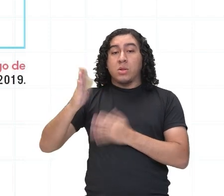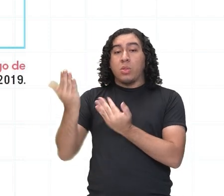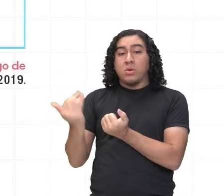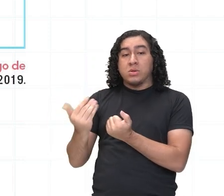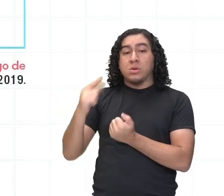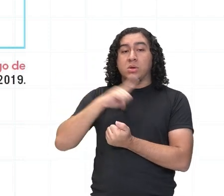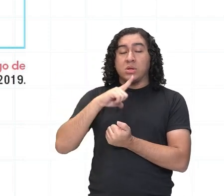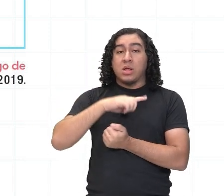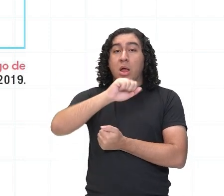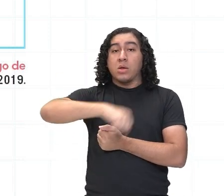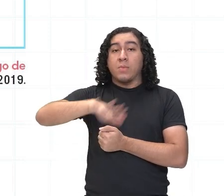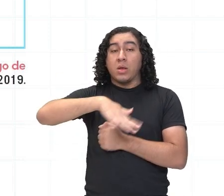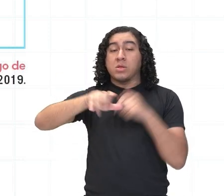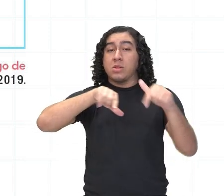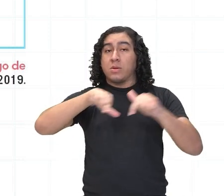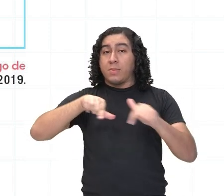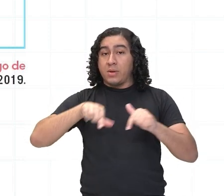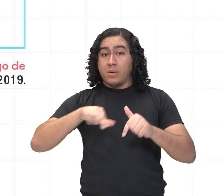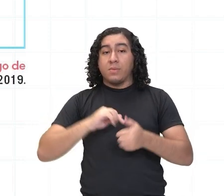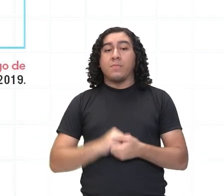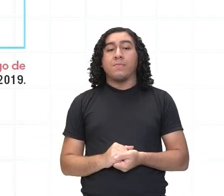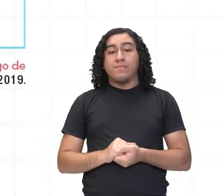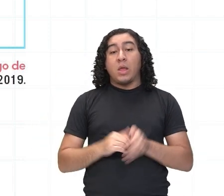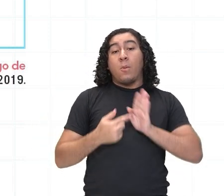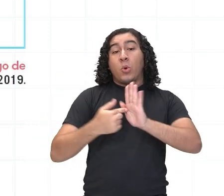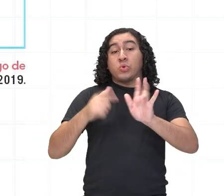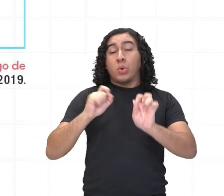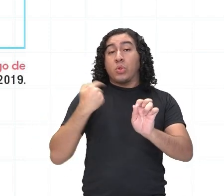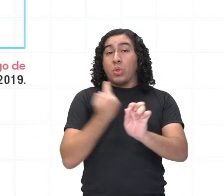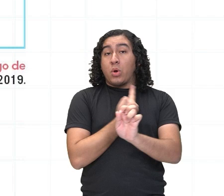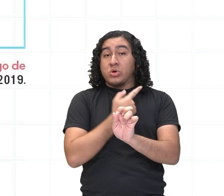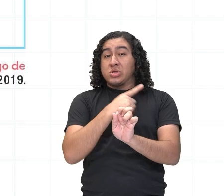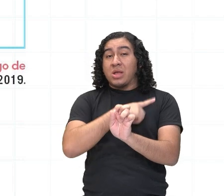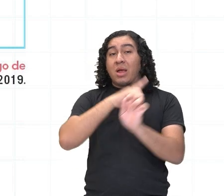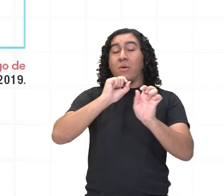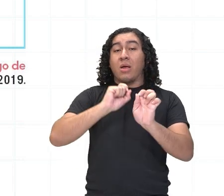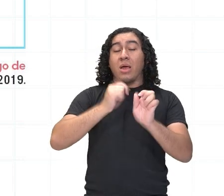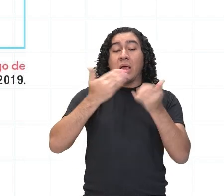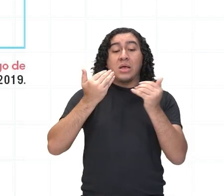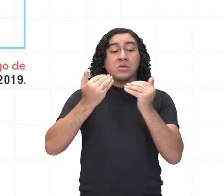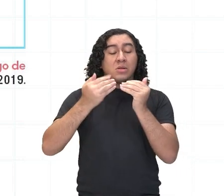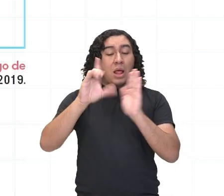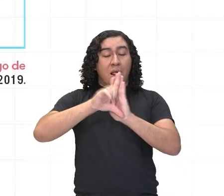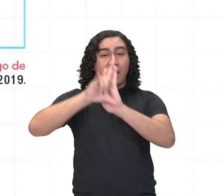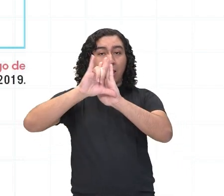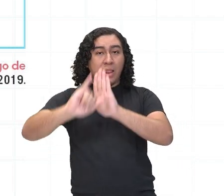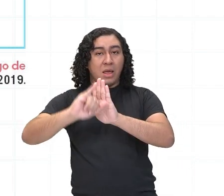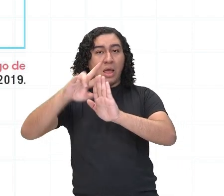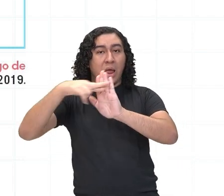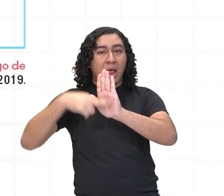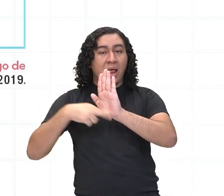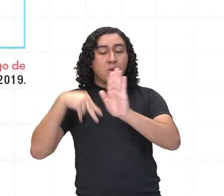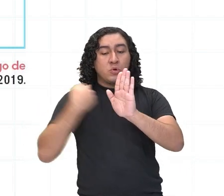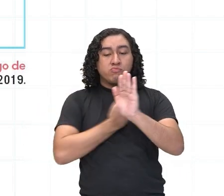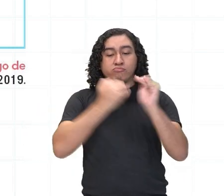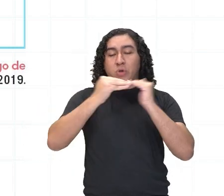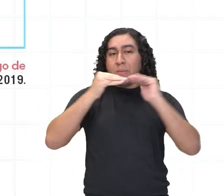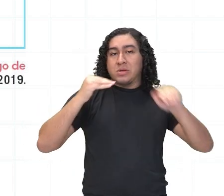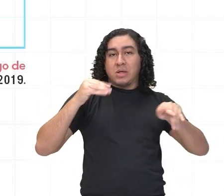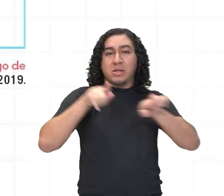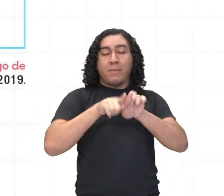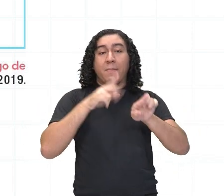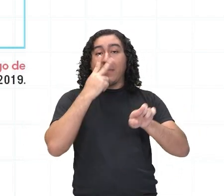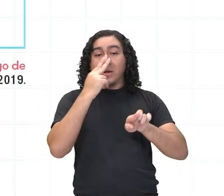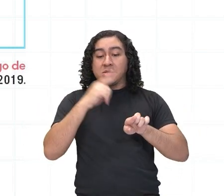em situação de trabalho infantil, o que mostra que nós estamos em descumprimento da lei e naturalizando um problema que